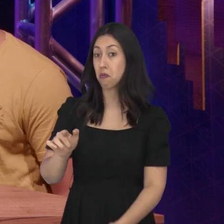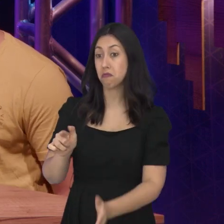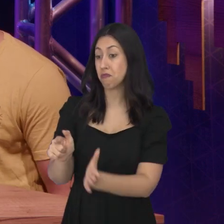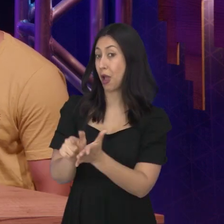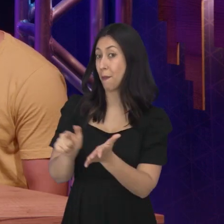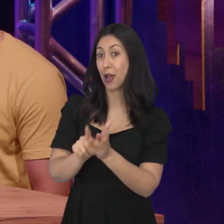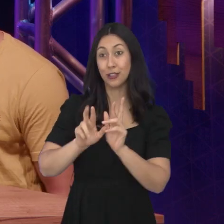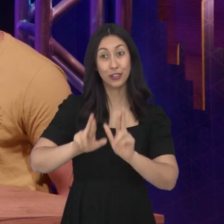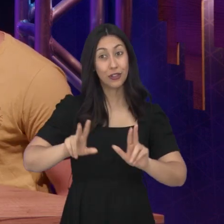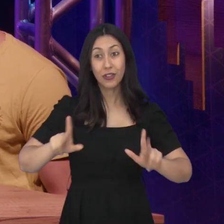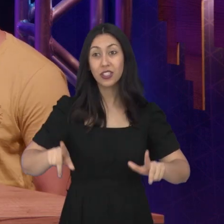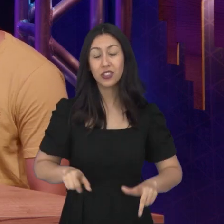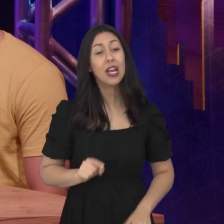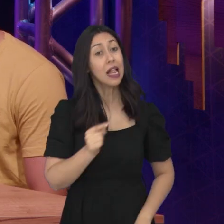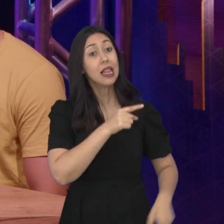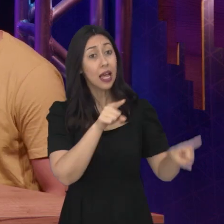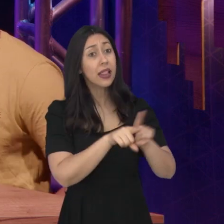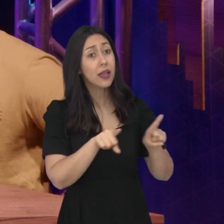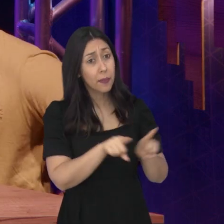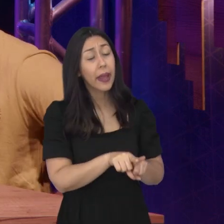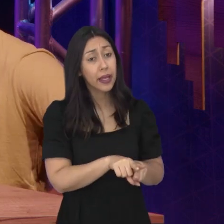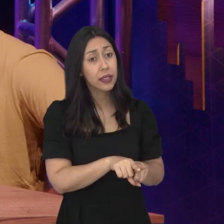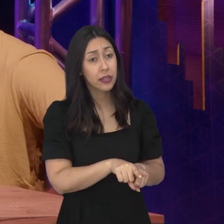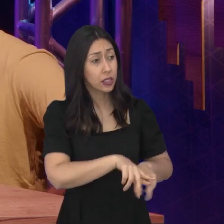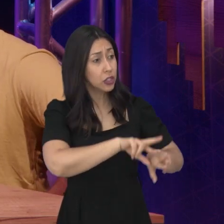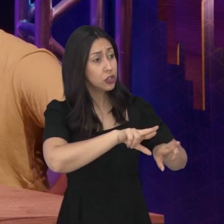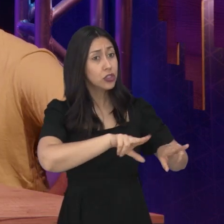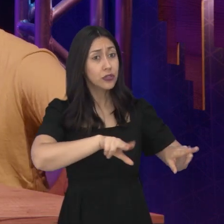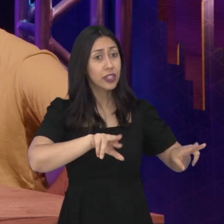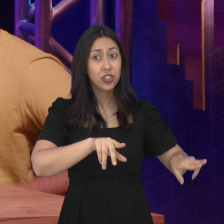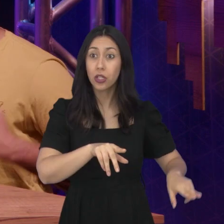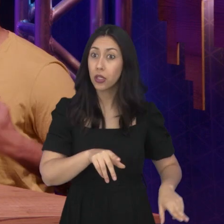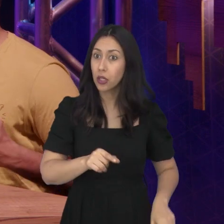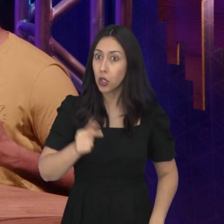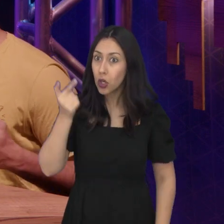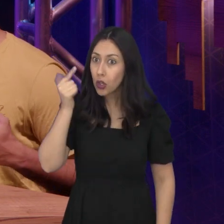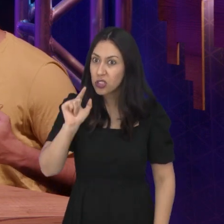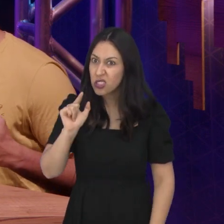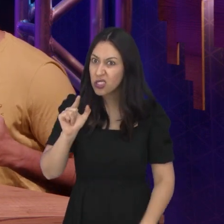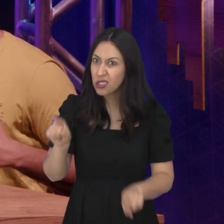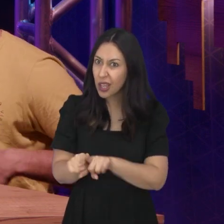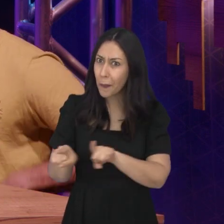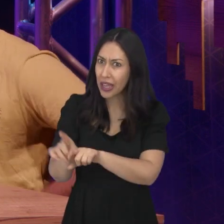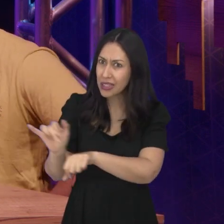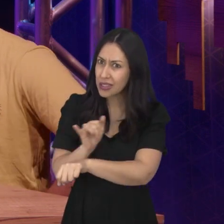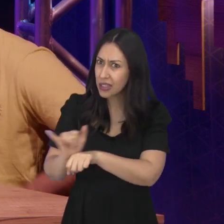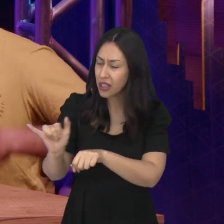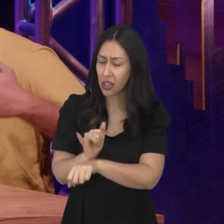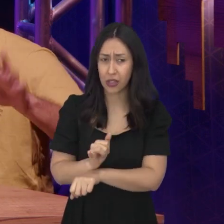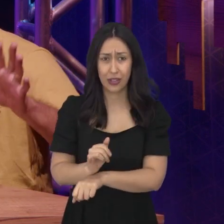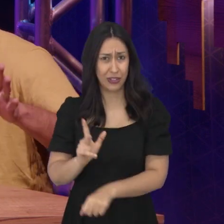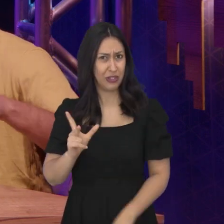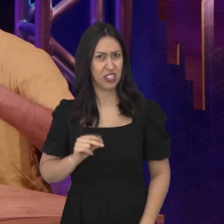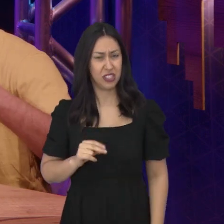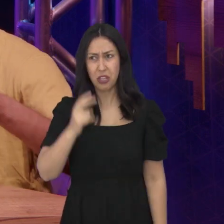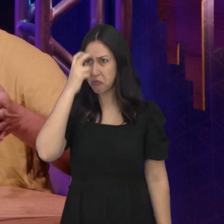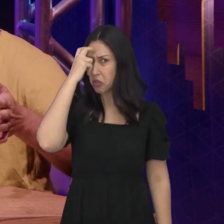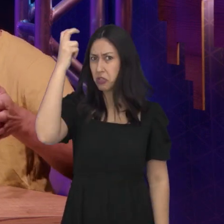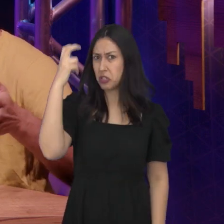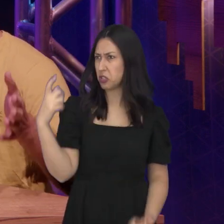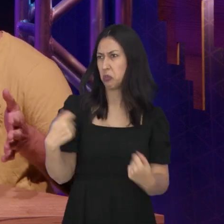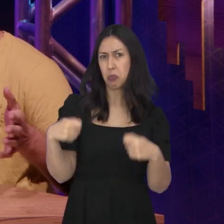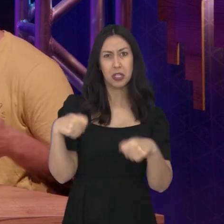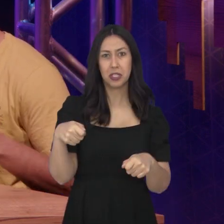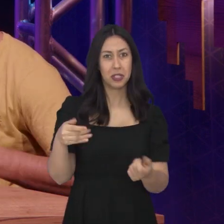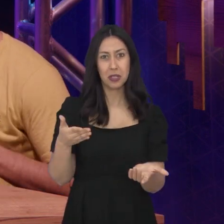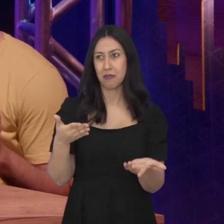uma prova, não tem como mas eles colar, né, eles também tinham burlado isso. Nossa, você não tem noção eles do que nem precisam fazer a prova,